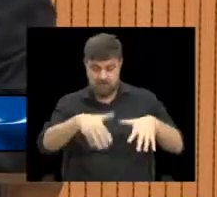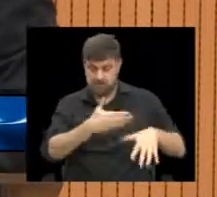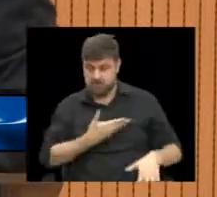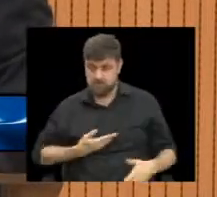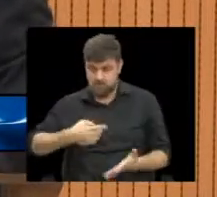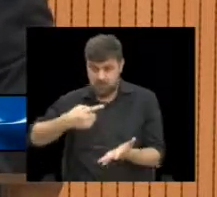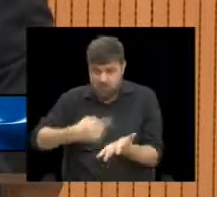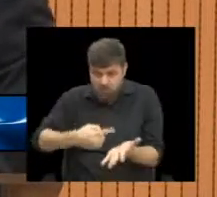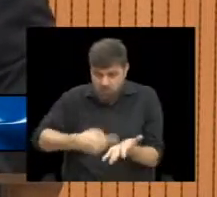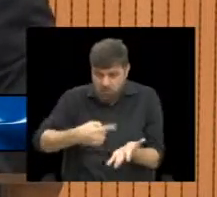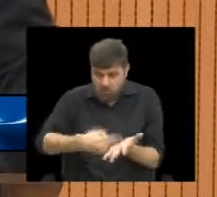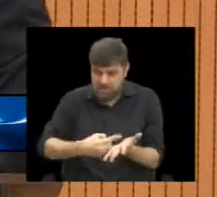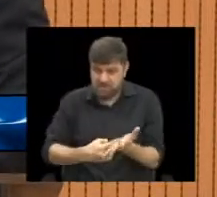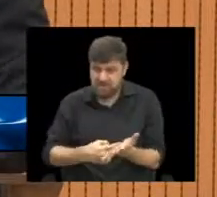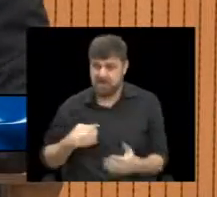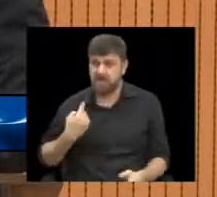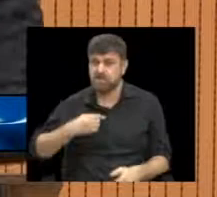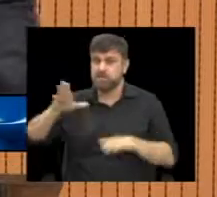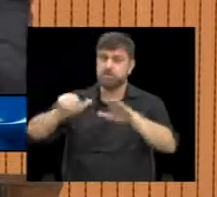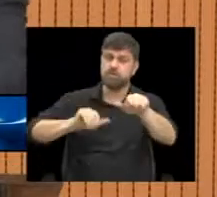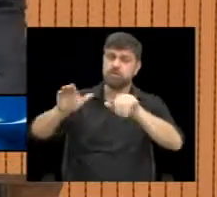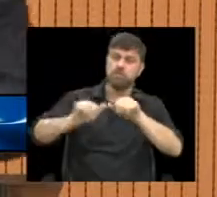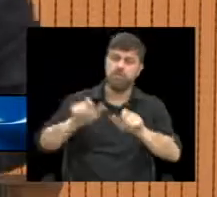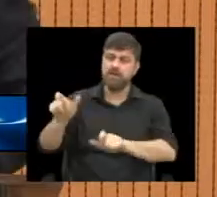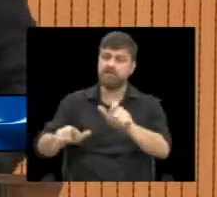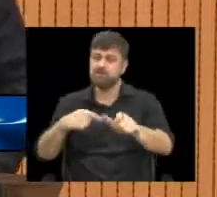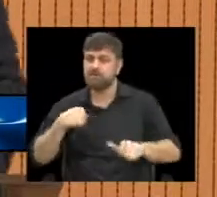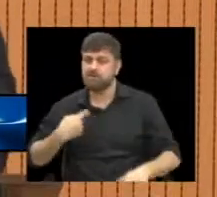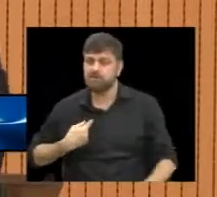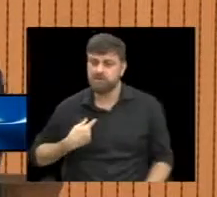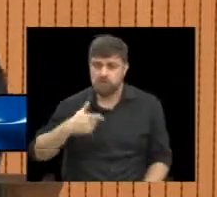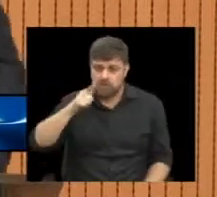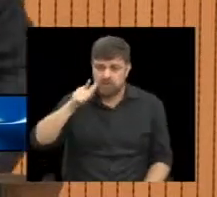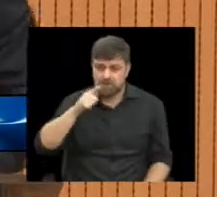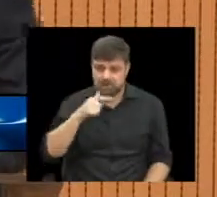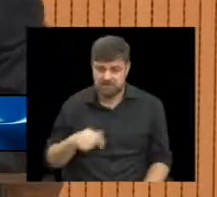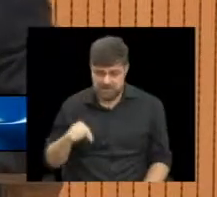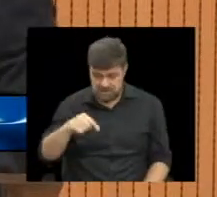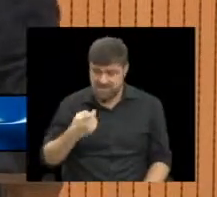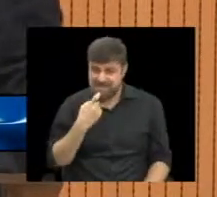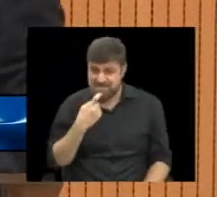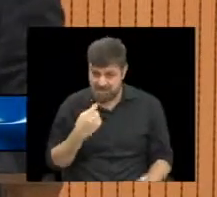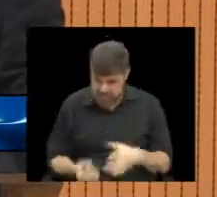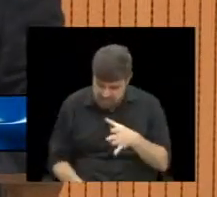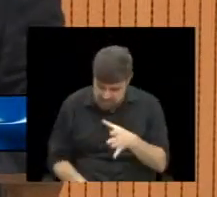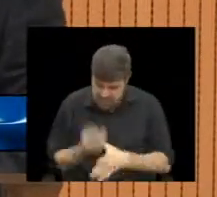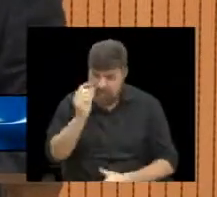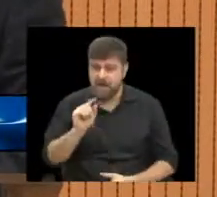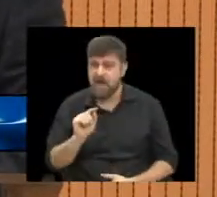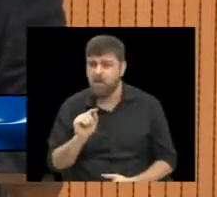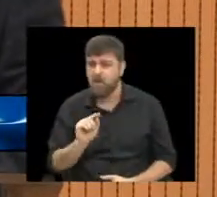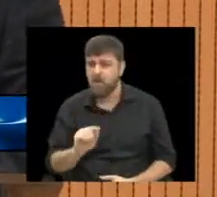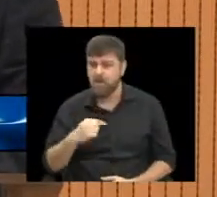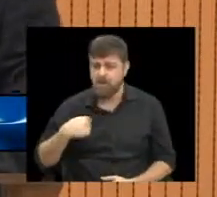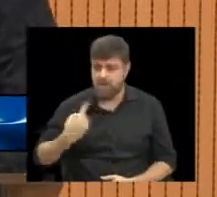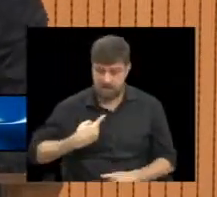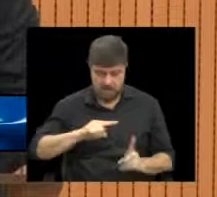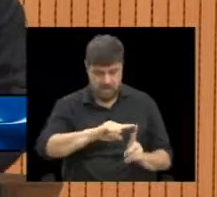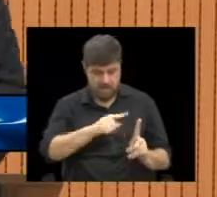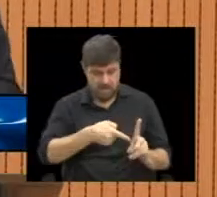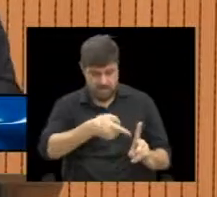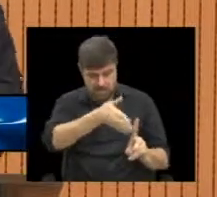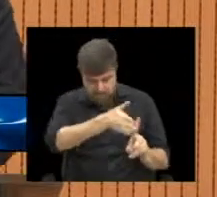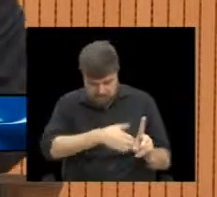aqui, para que a gente possa sim implementar na cidade de Campinas que a gestante